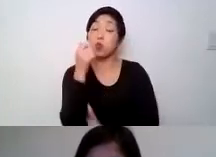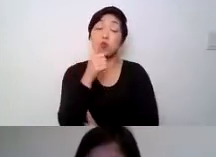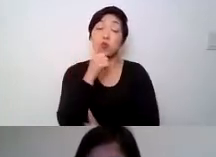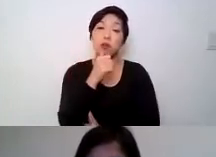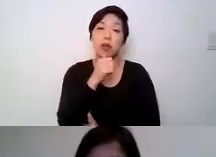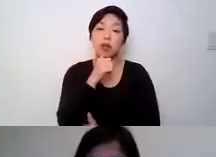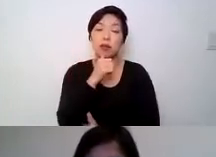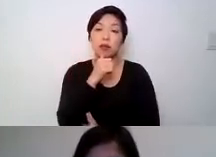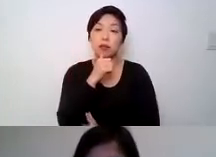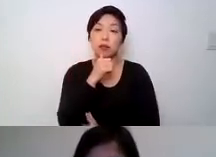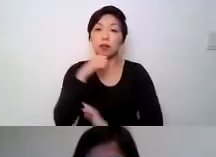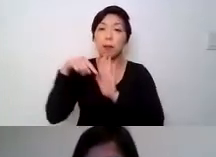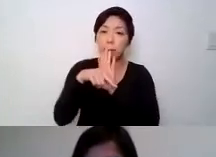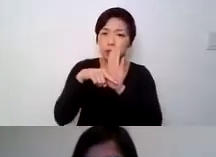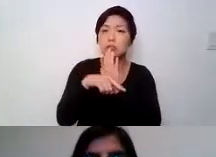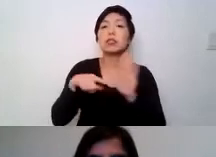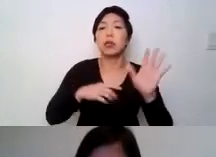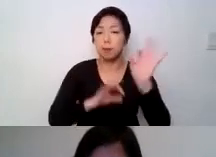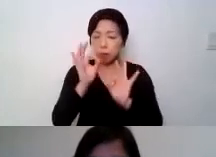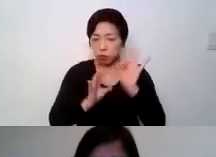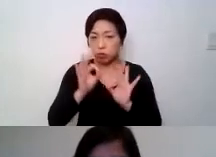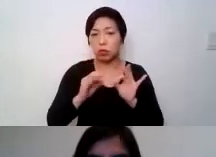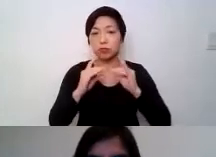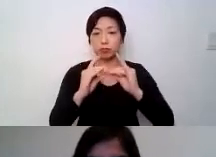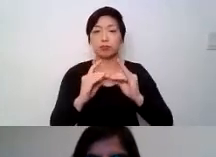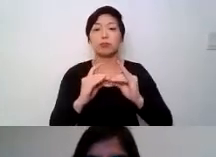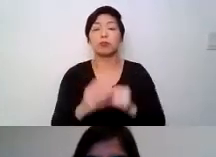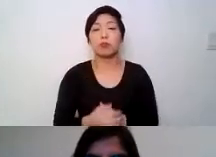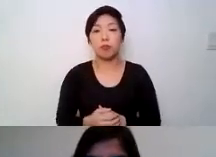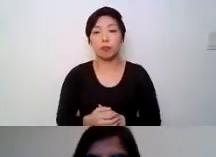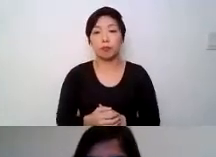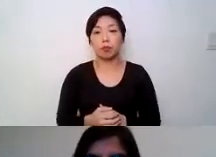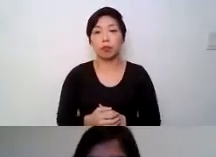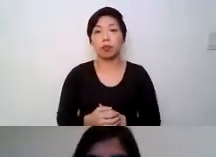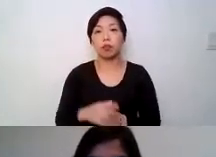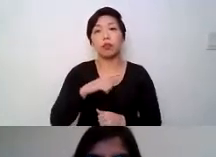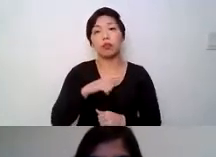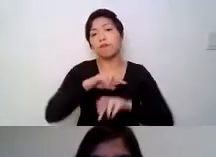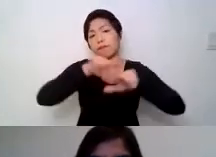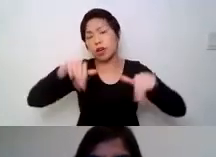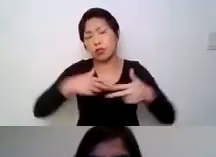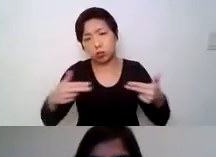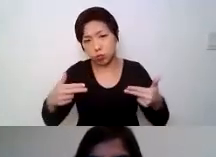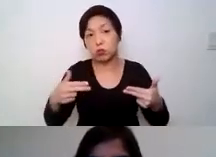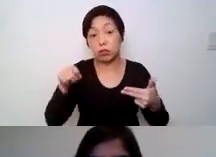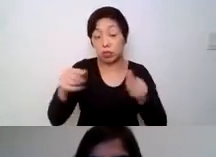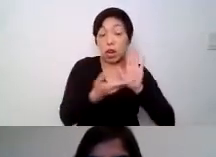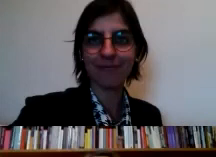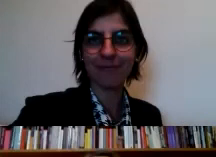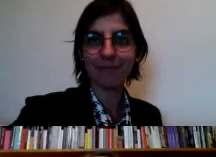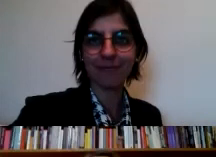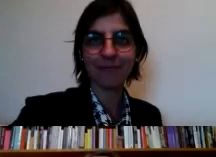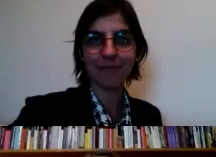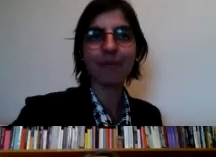na nossa pesquisa que fez projetos tumulares né entre várias coisas que só a Lina fez como mulher durante esse